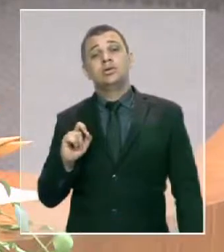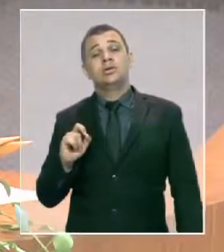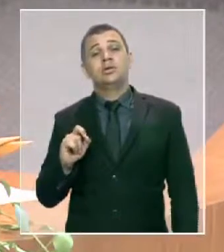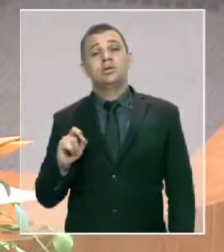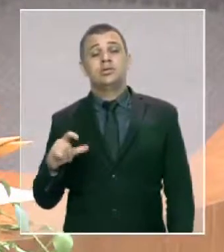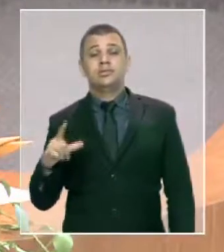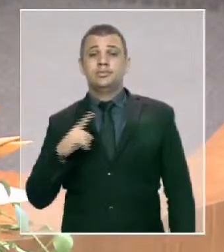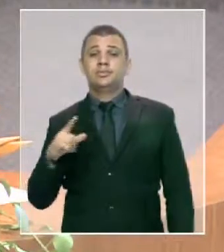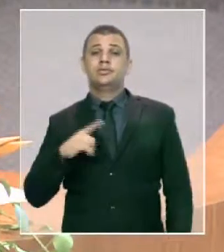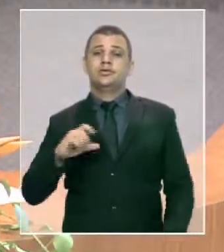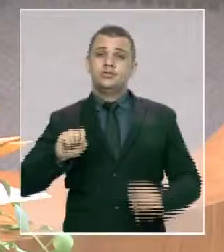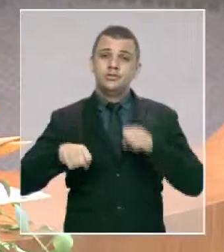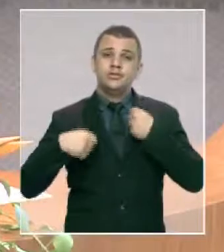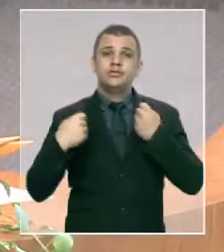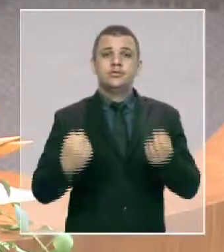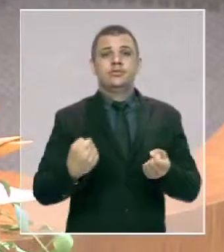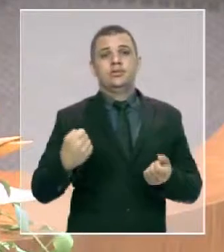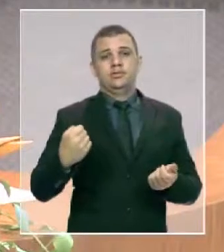aegypti,